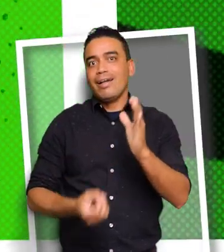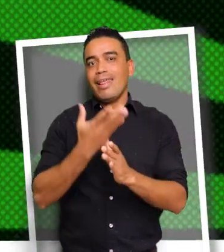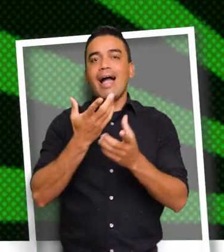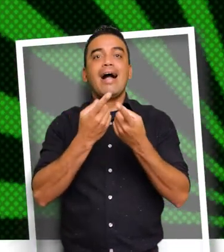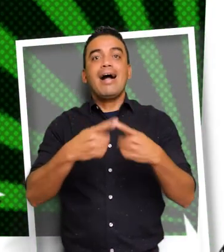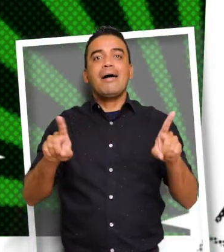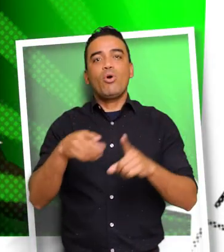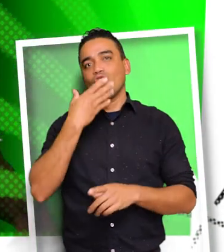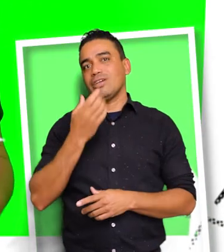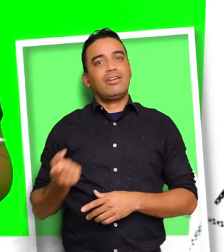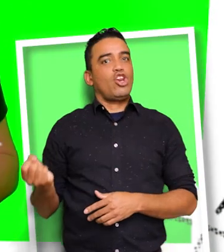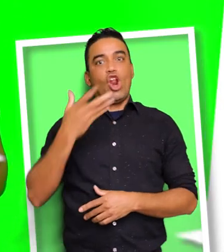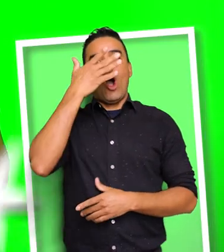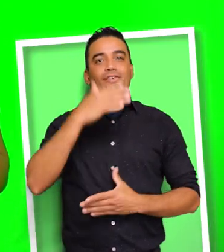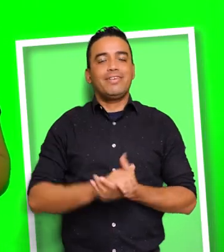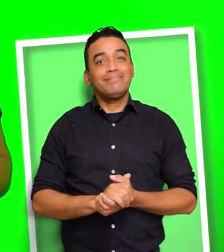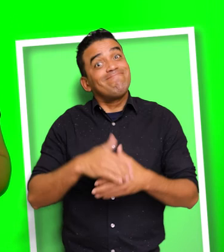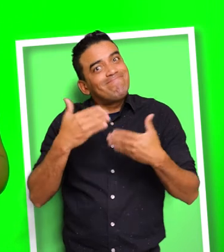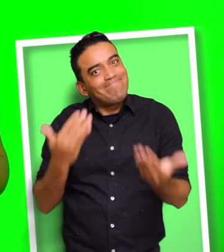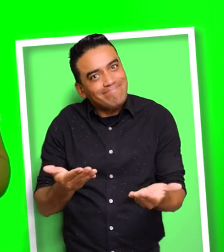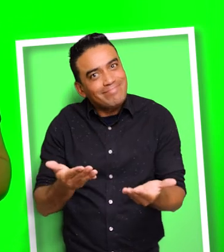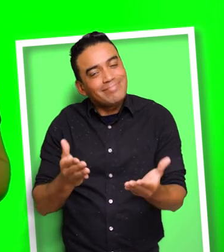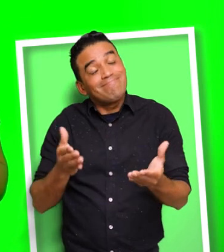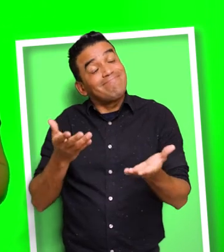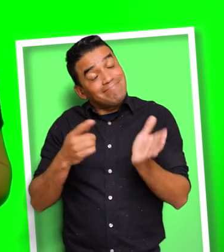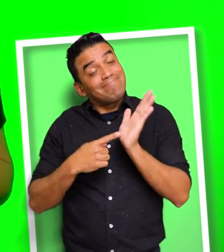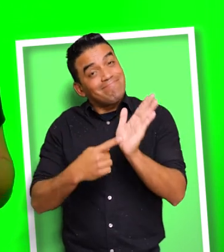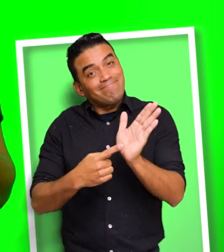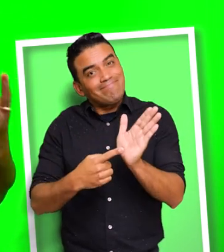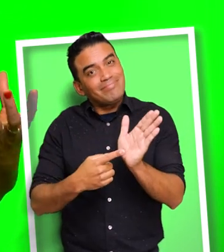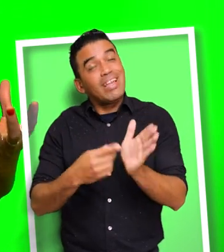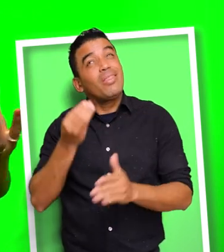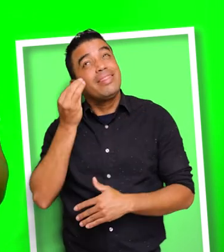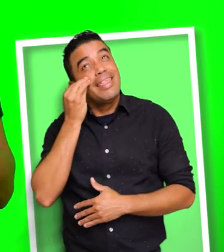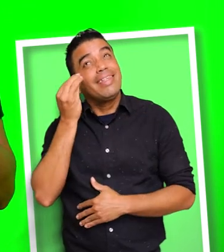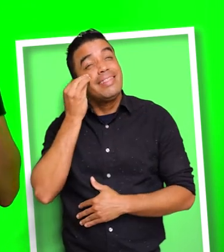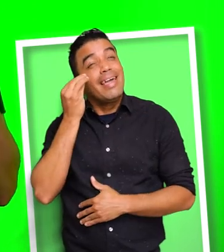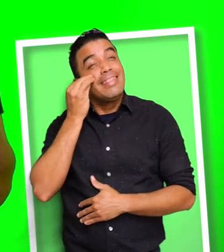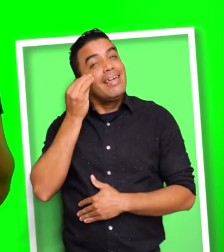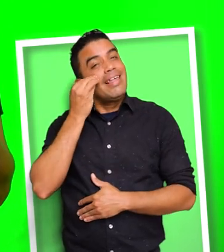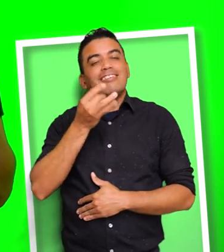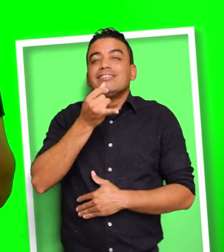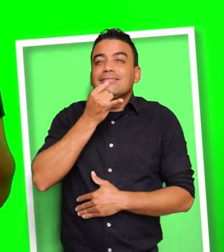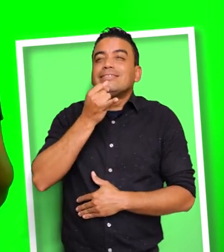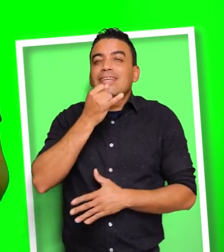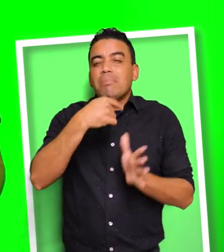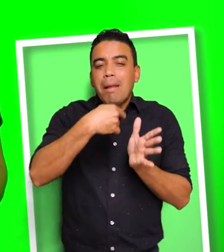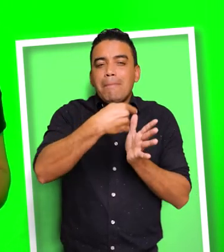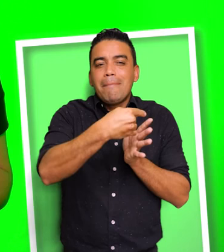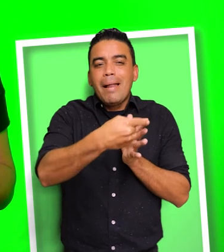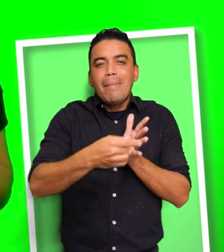música inédita. Então, pessoal, é isso. Eu tentei exemplificar,